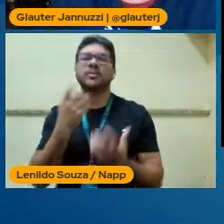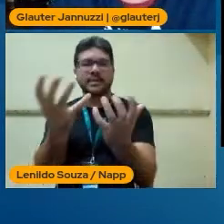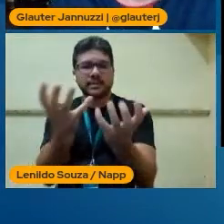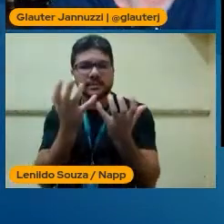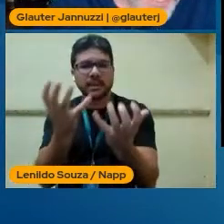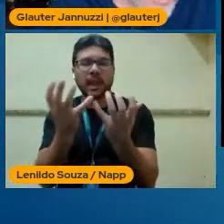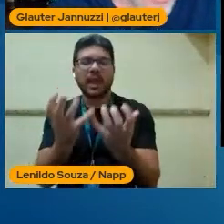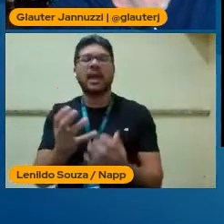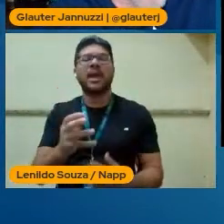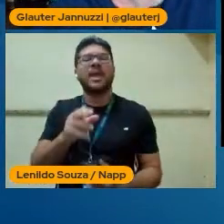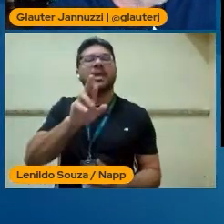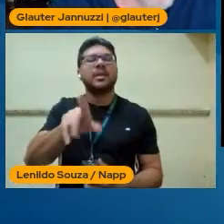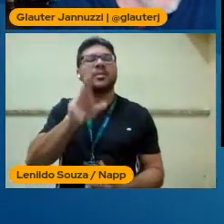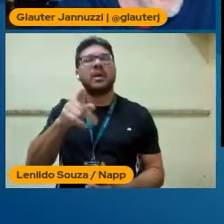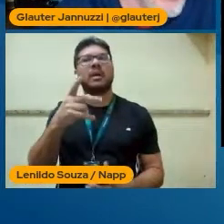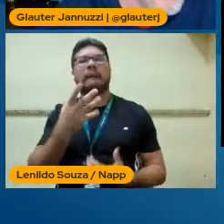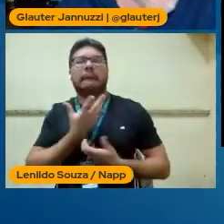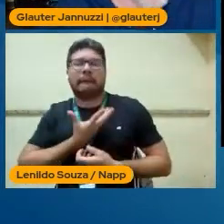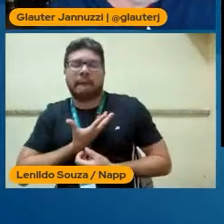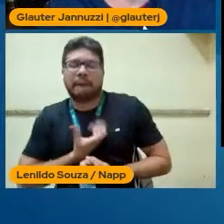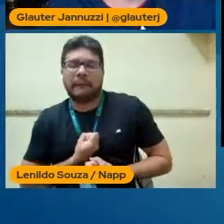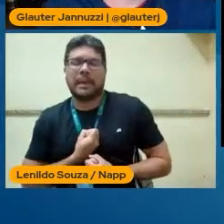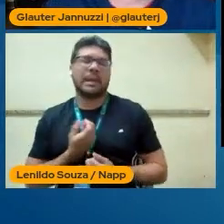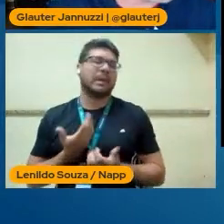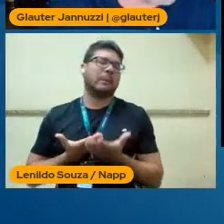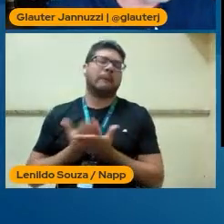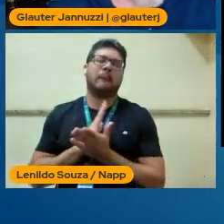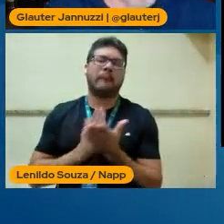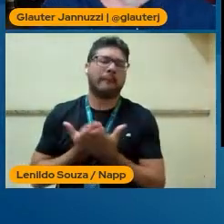por mágoa ou insatisfação, né?